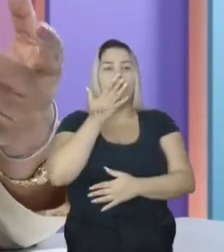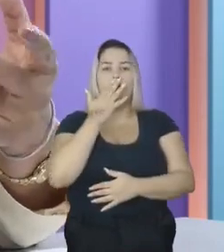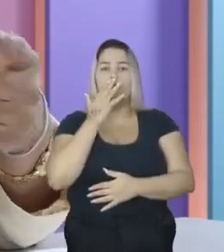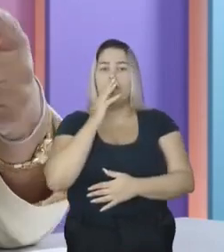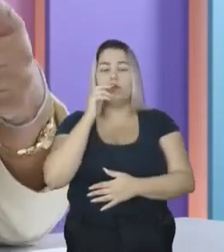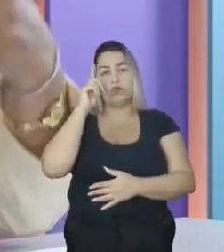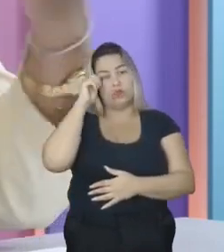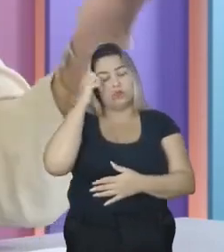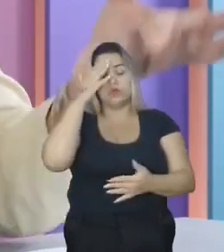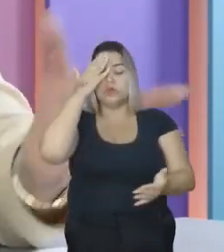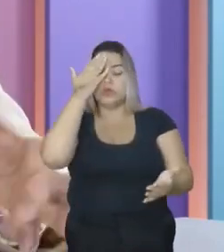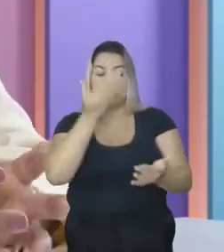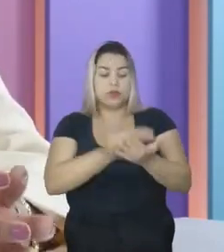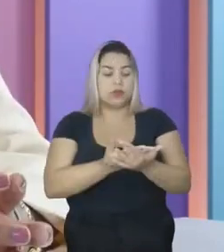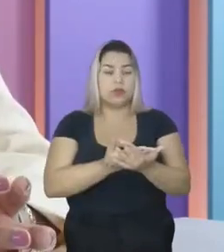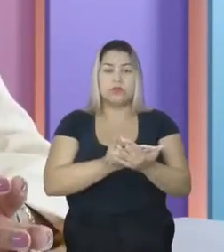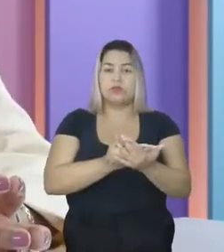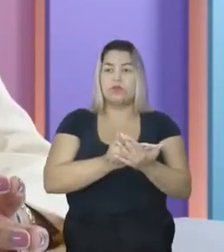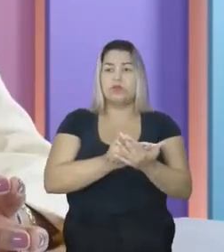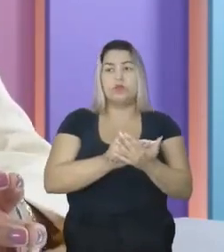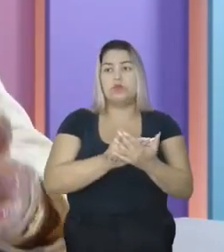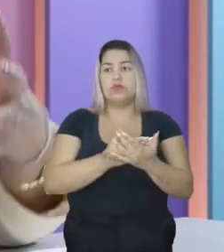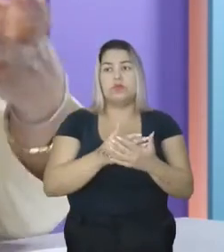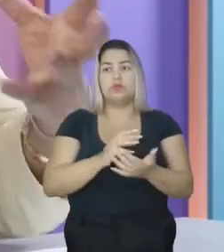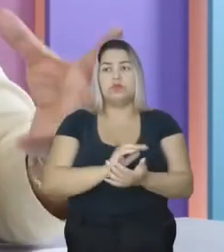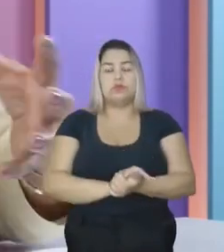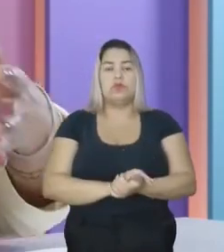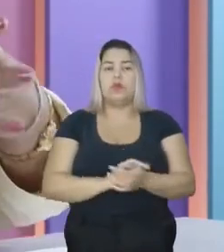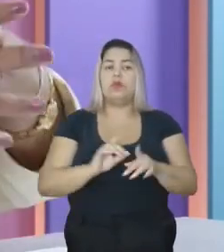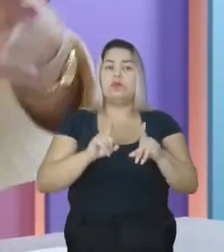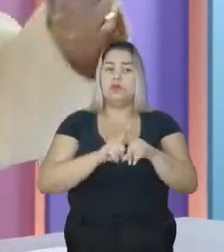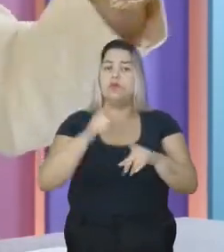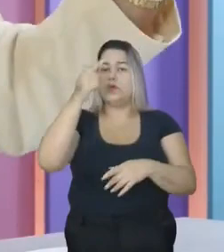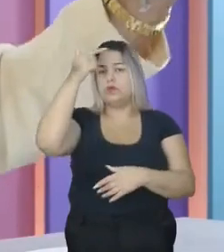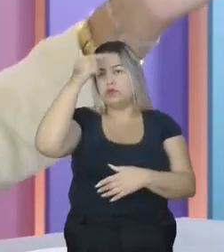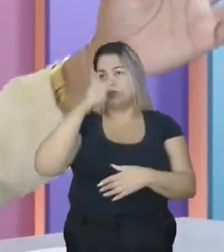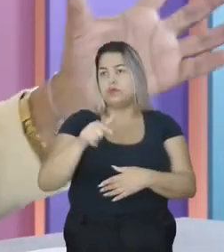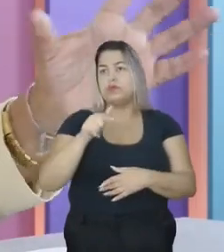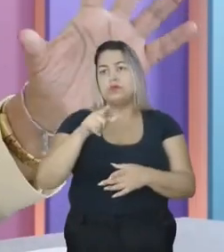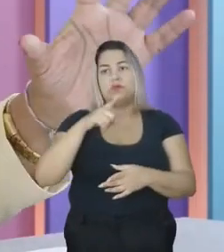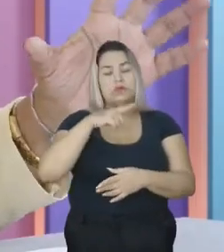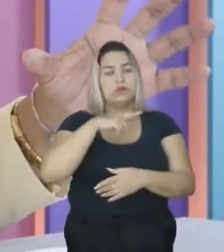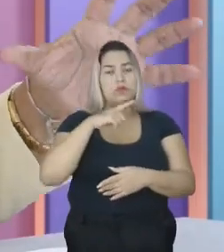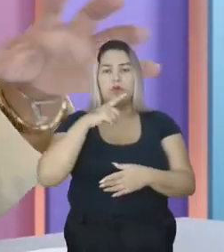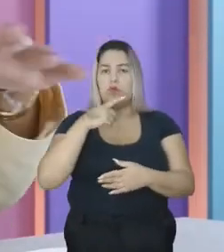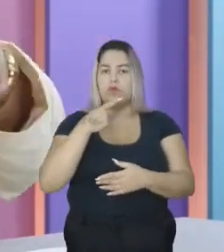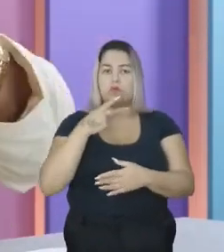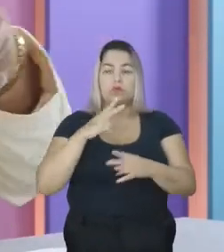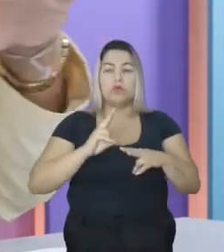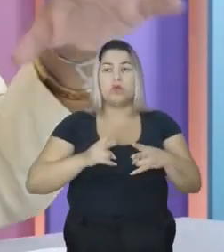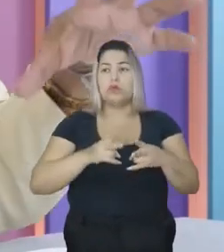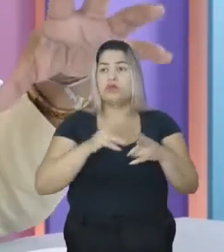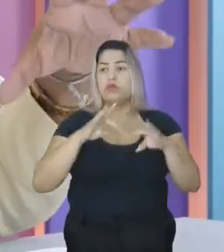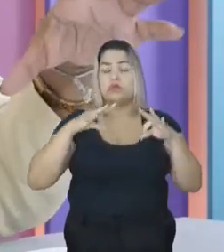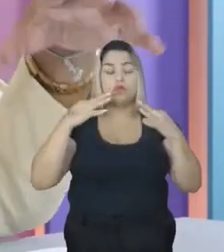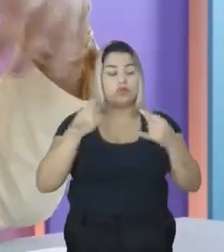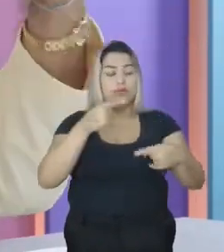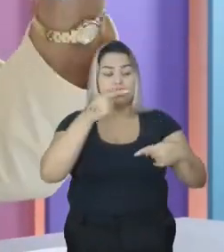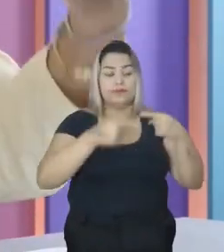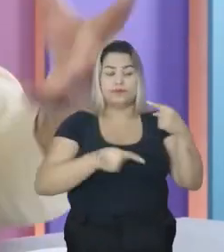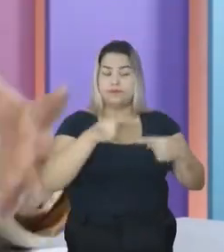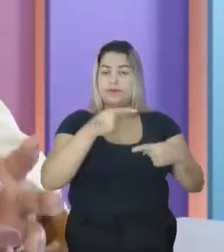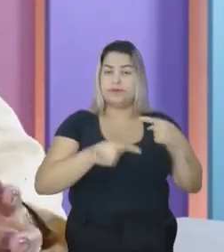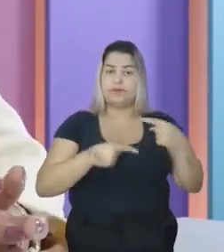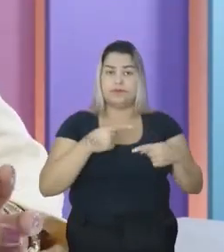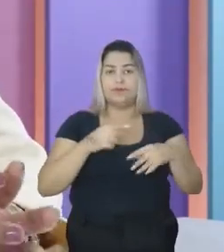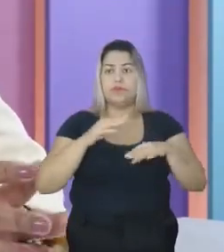do credo ou do sexo, né? Essa é uma conquista que devia permear todas as políticas públicas